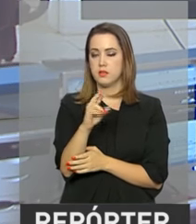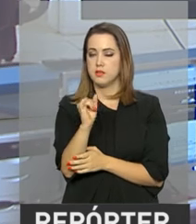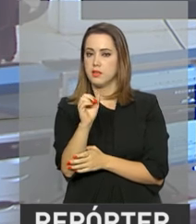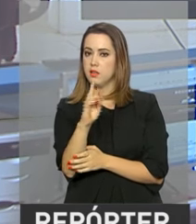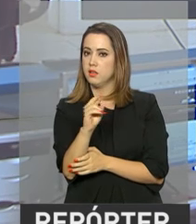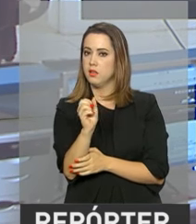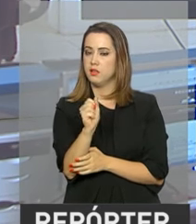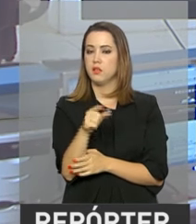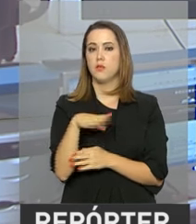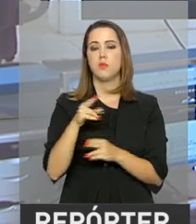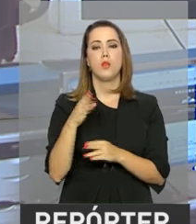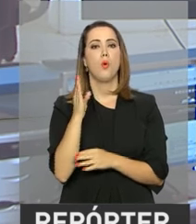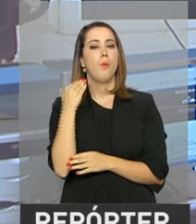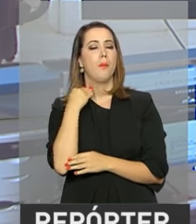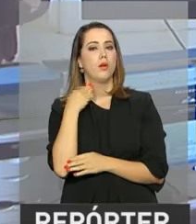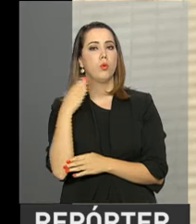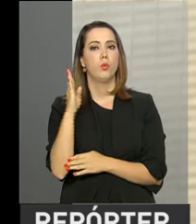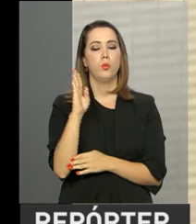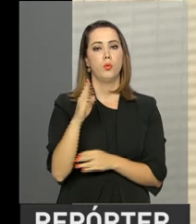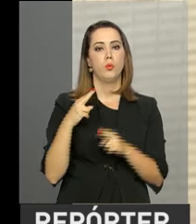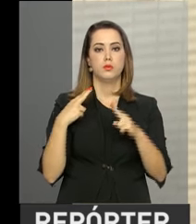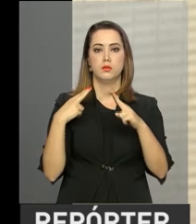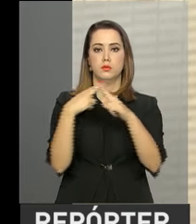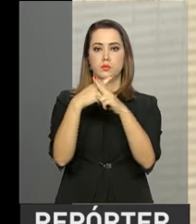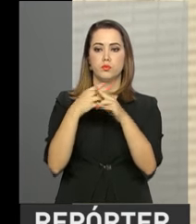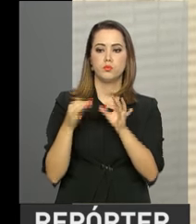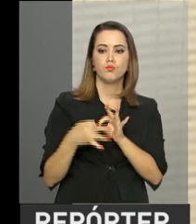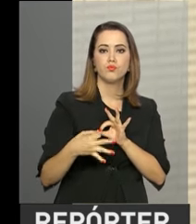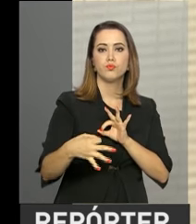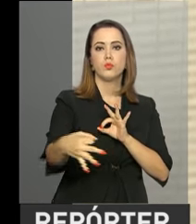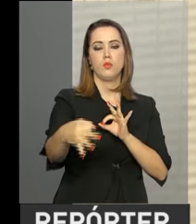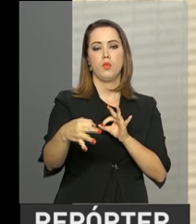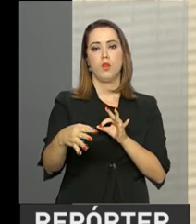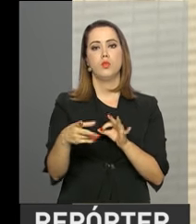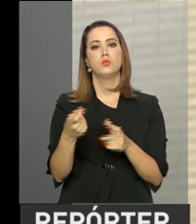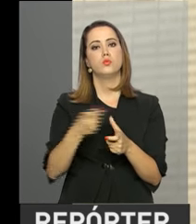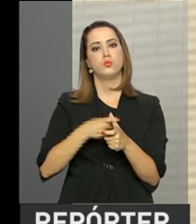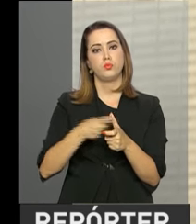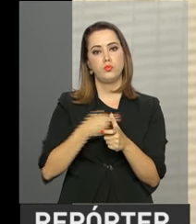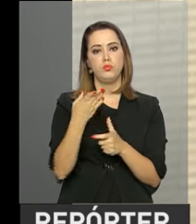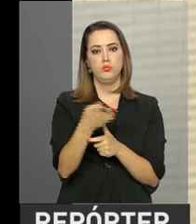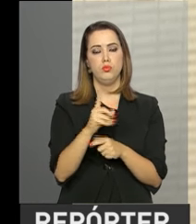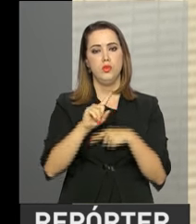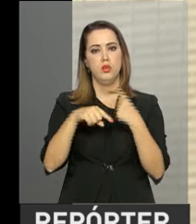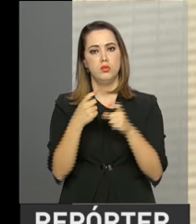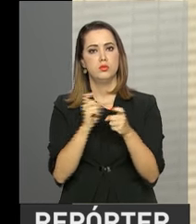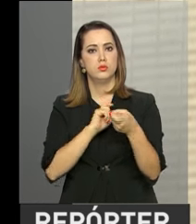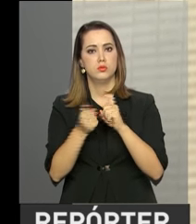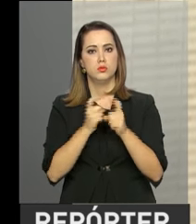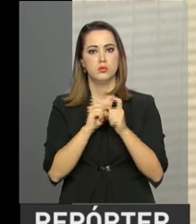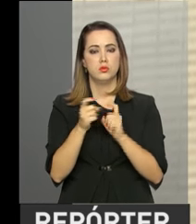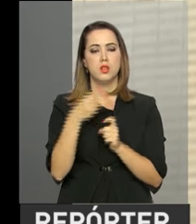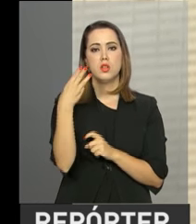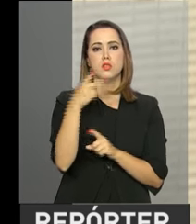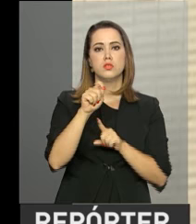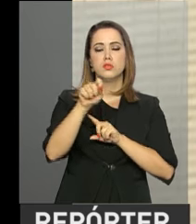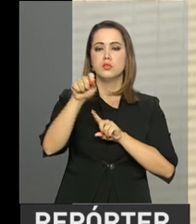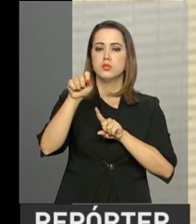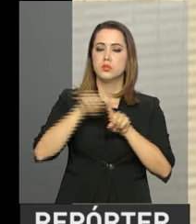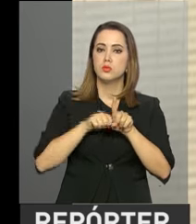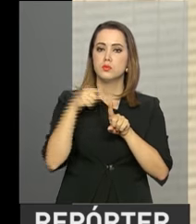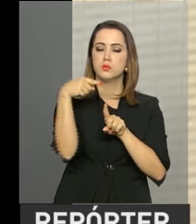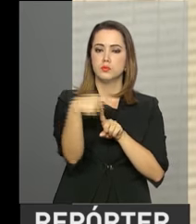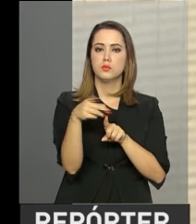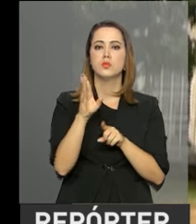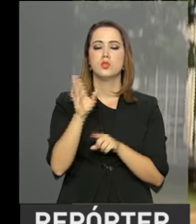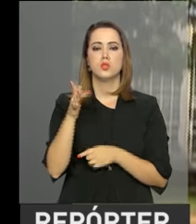o prazo de pagamento das dívidas. As medidas de gestão adotadas em pouco mais de 3 meses pelo Ministério